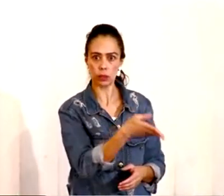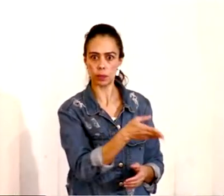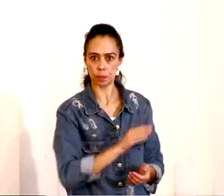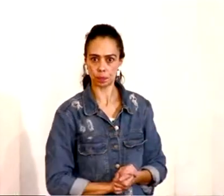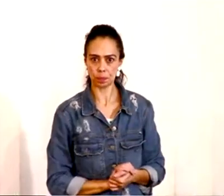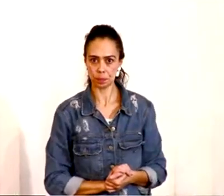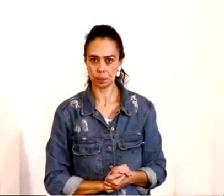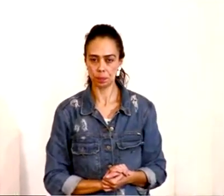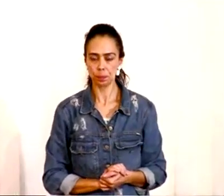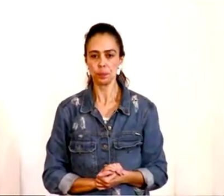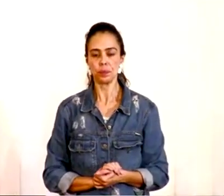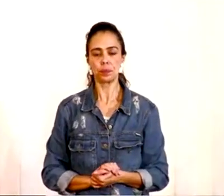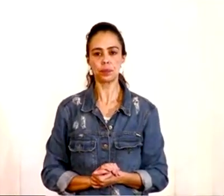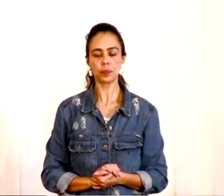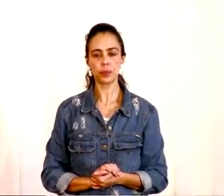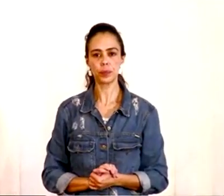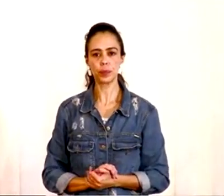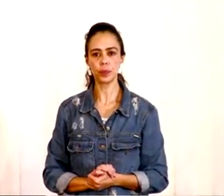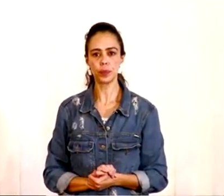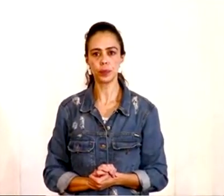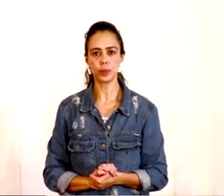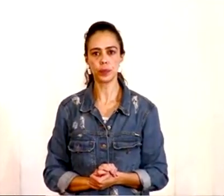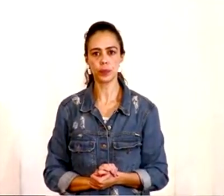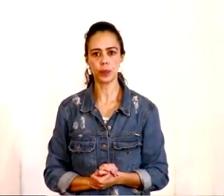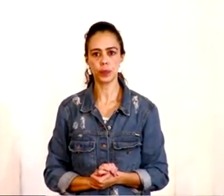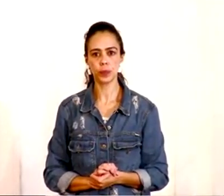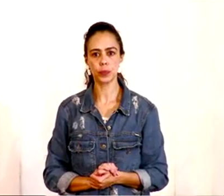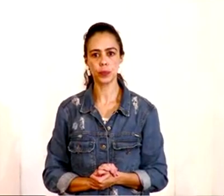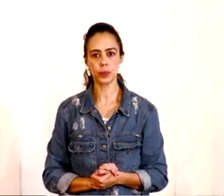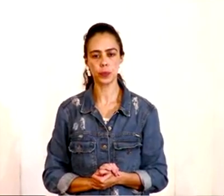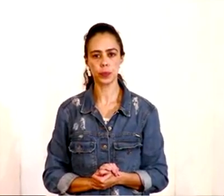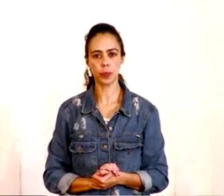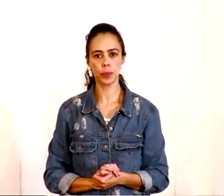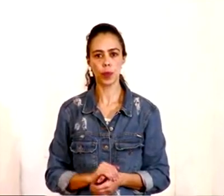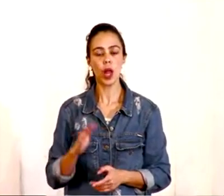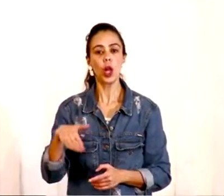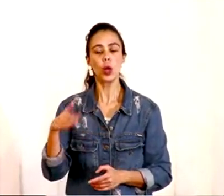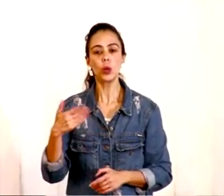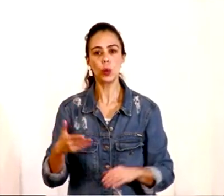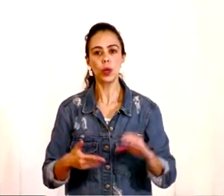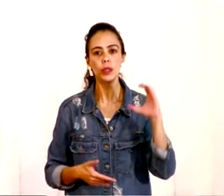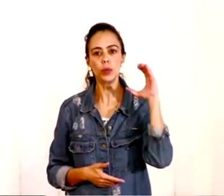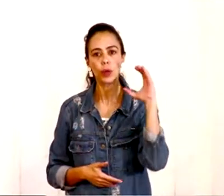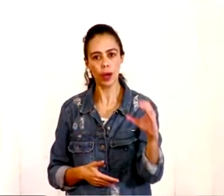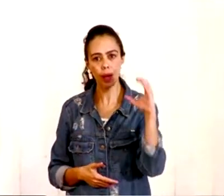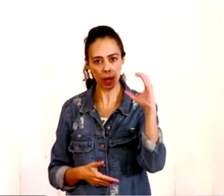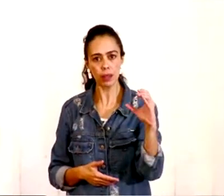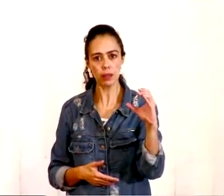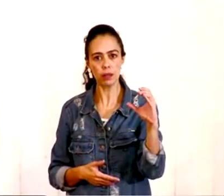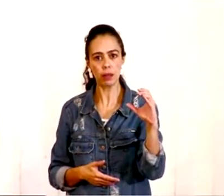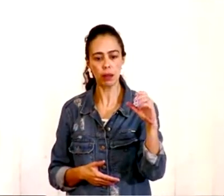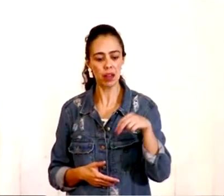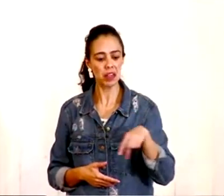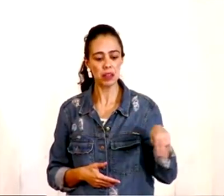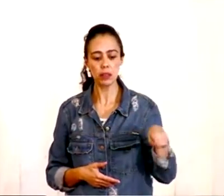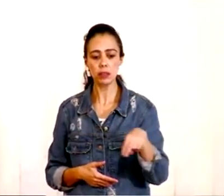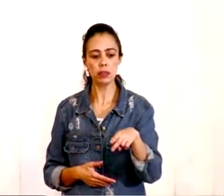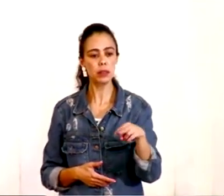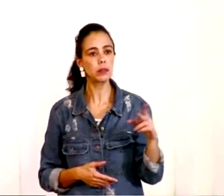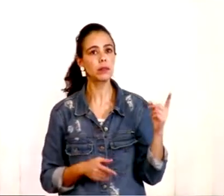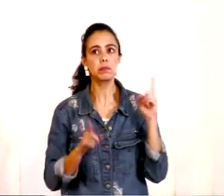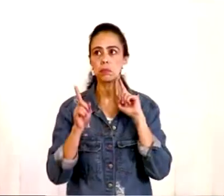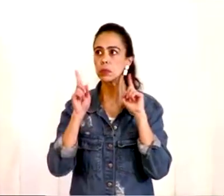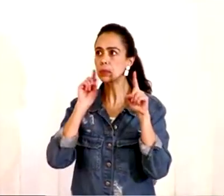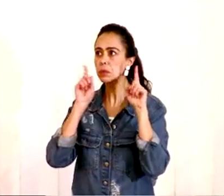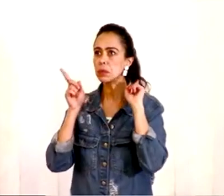Quando Caim foi dado por Deus como alguém que viveria errante por sobre a terra, Deus mostrou que ele